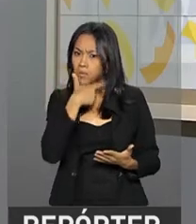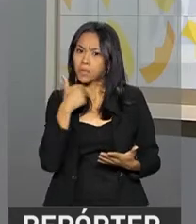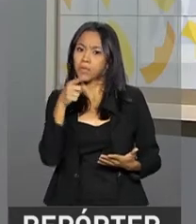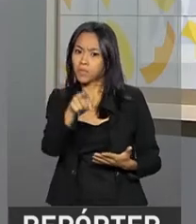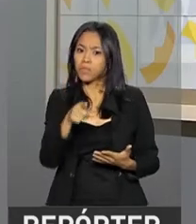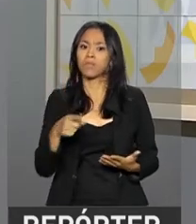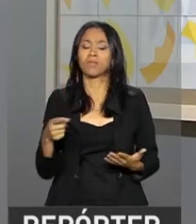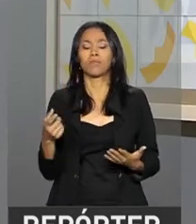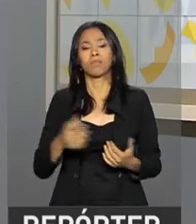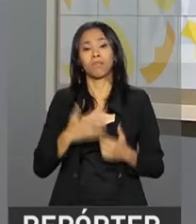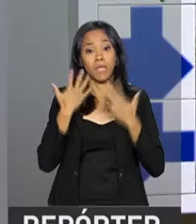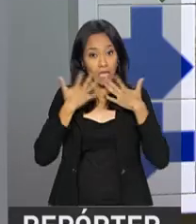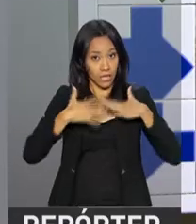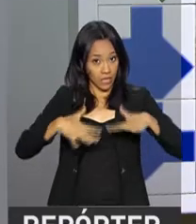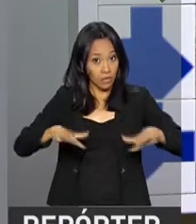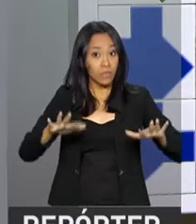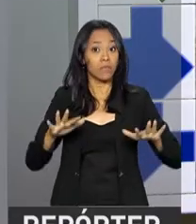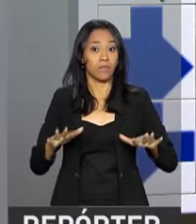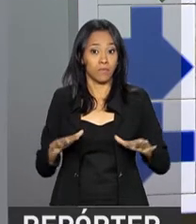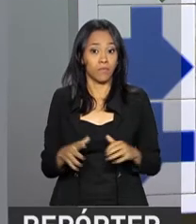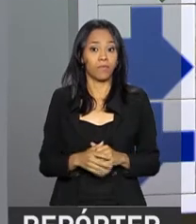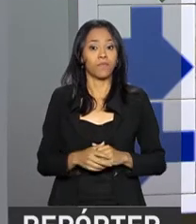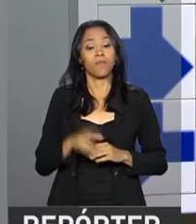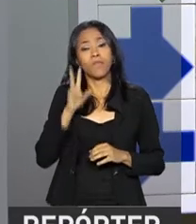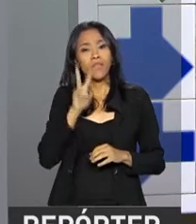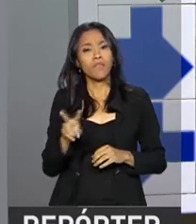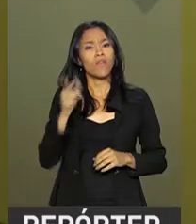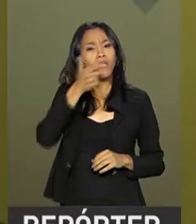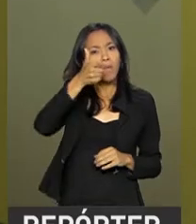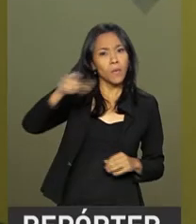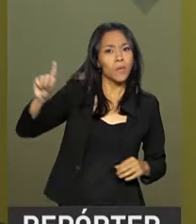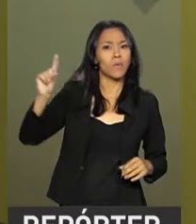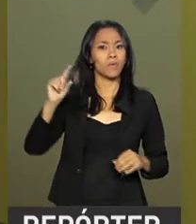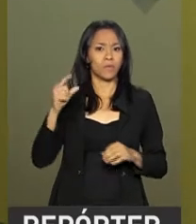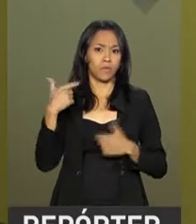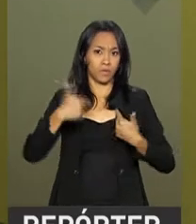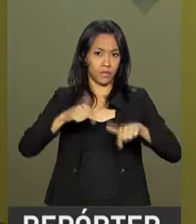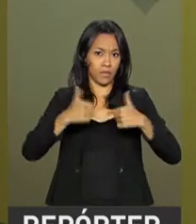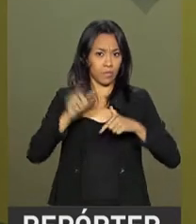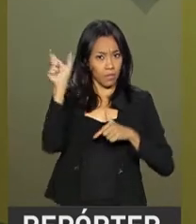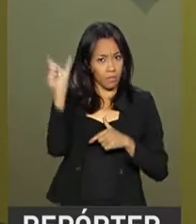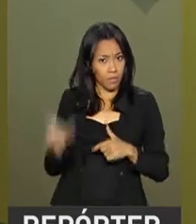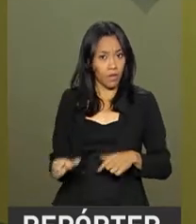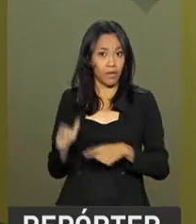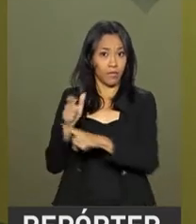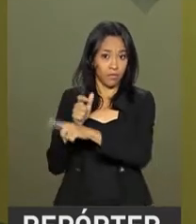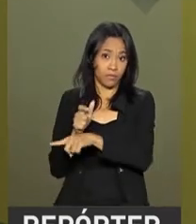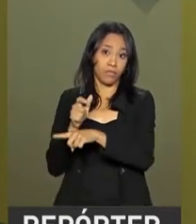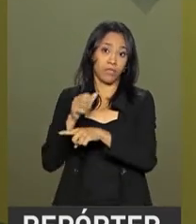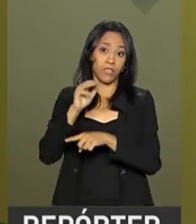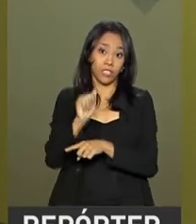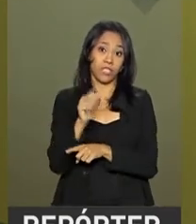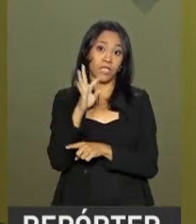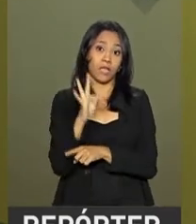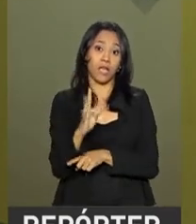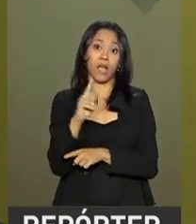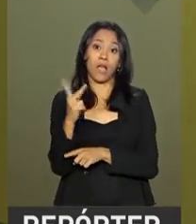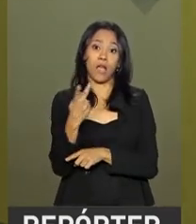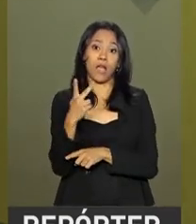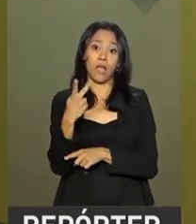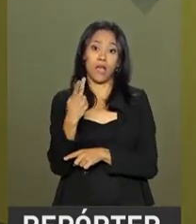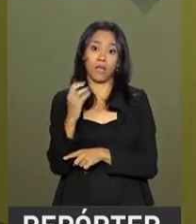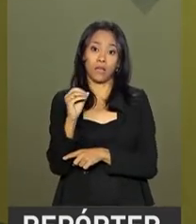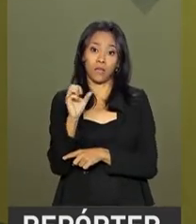natural e ver outras possibilidades de trabalho dele aonde a gente eu pelo menos não imaginava na